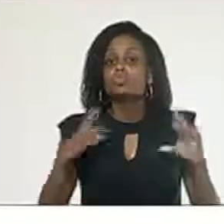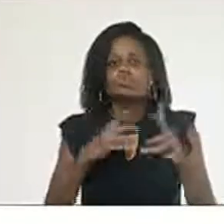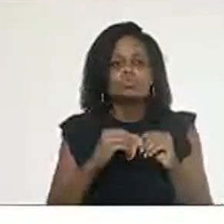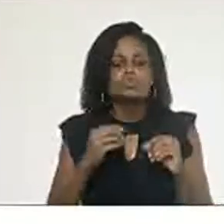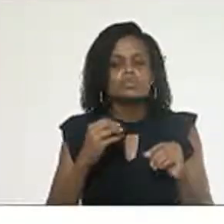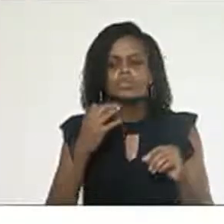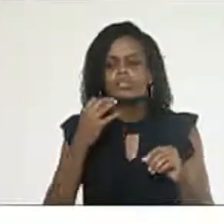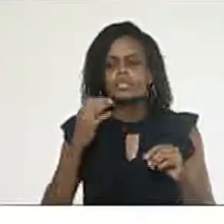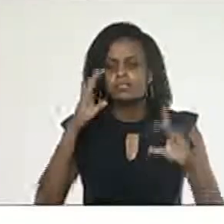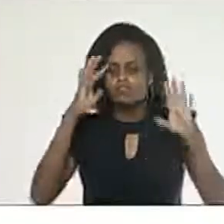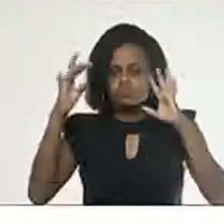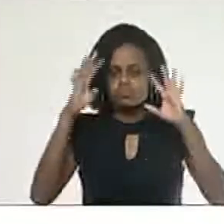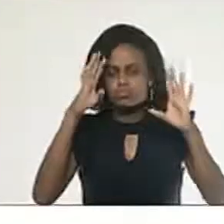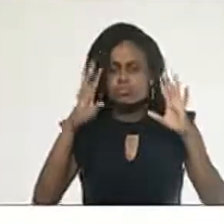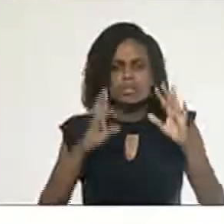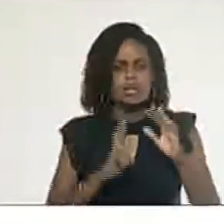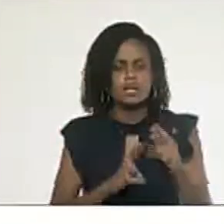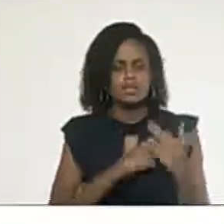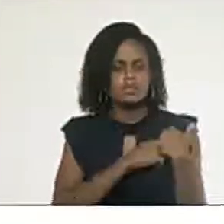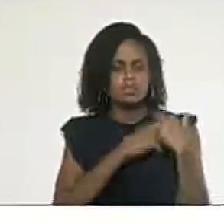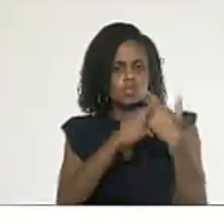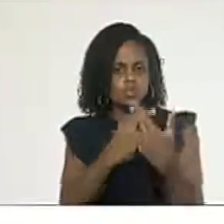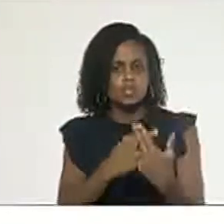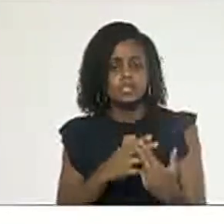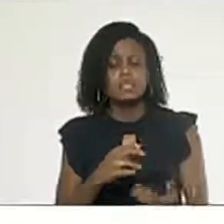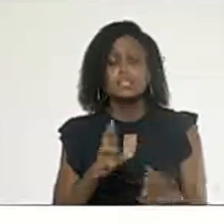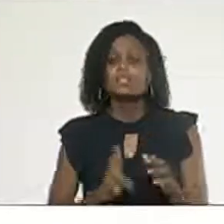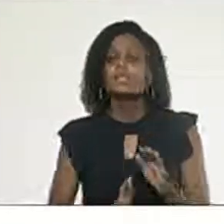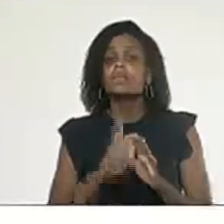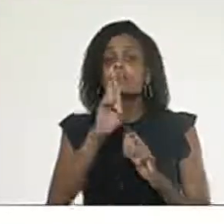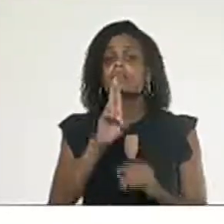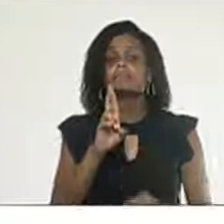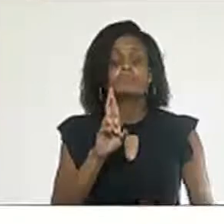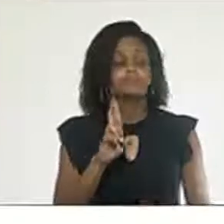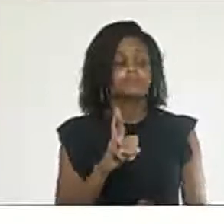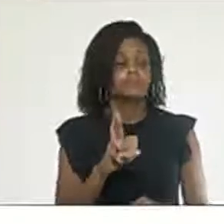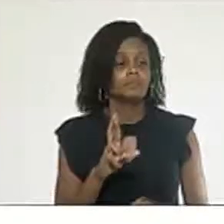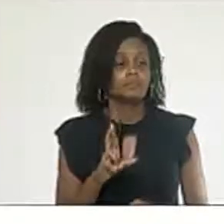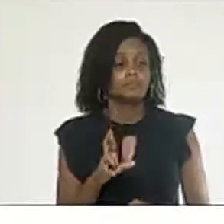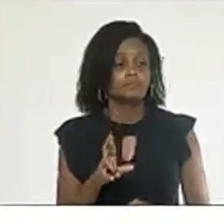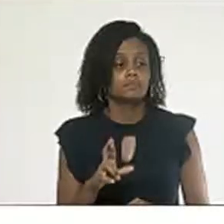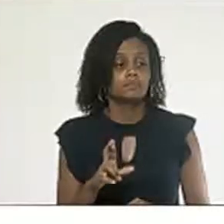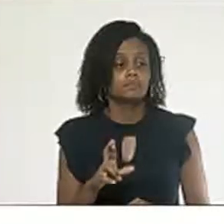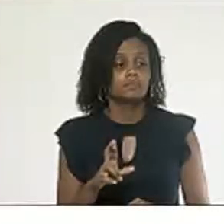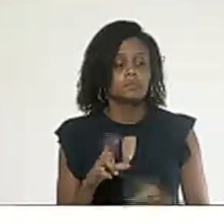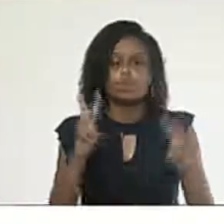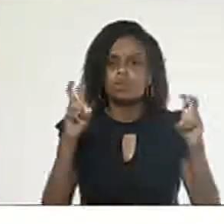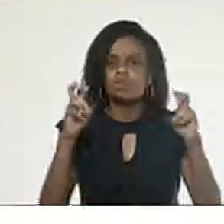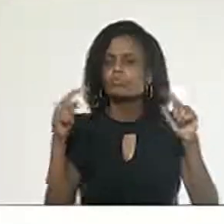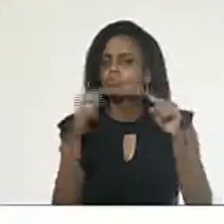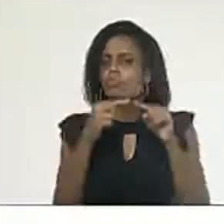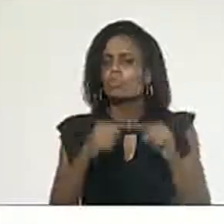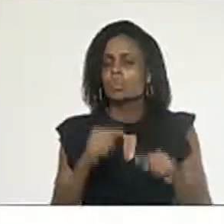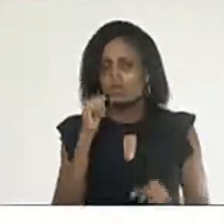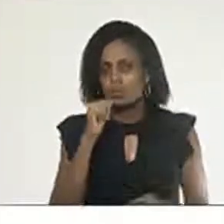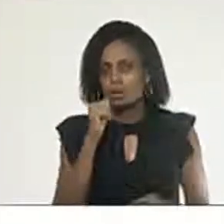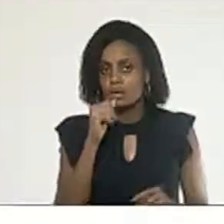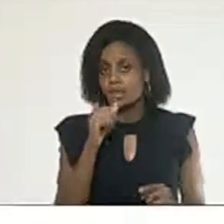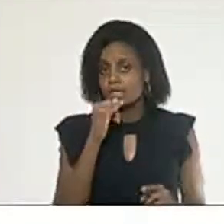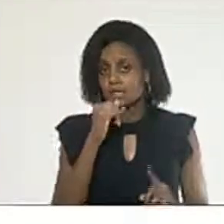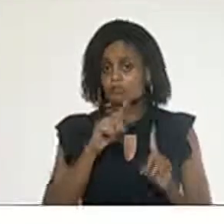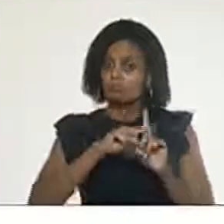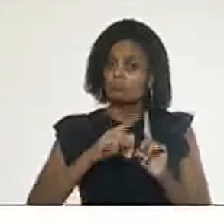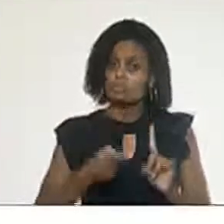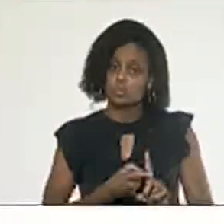concepções de responsabilidade que representam, por exemplo, as questões relacionadas à mulher. A gente tem a